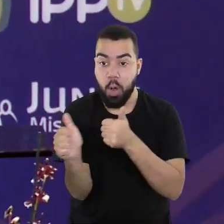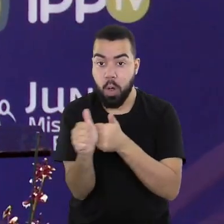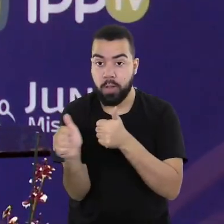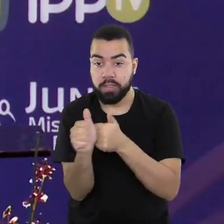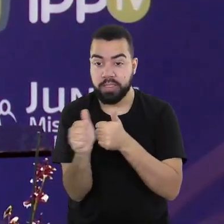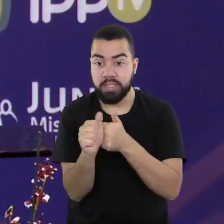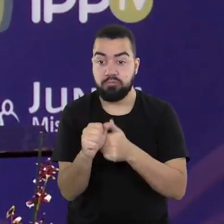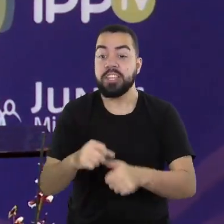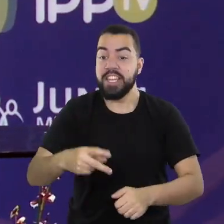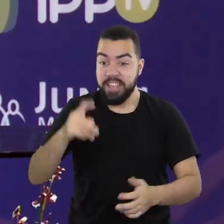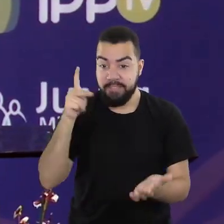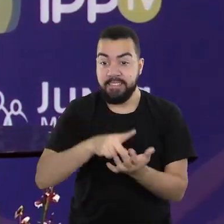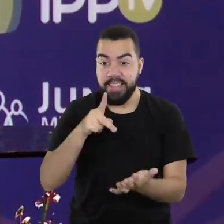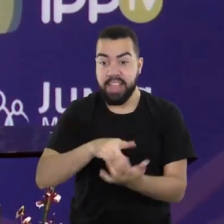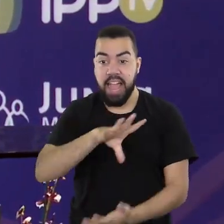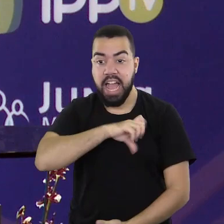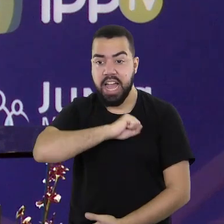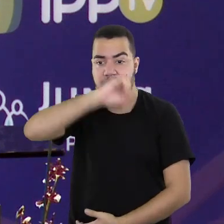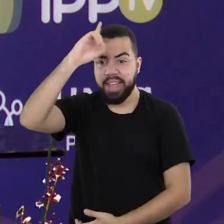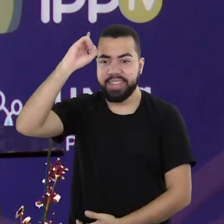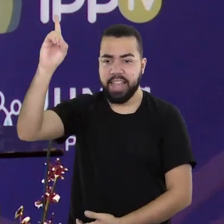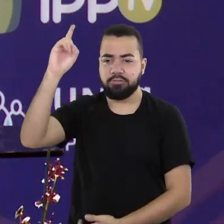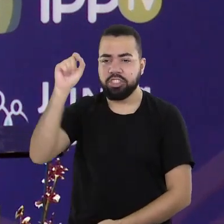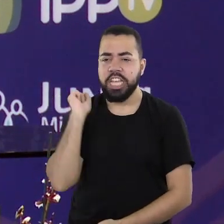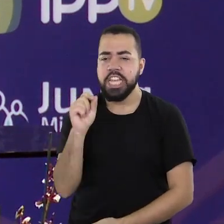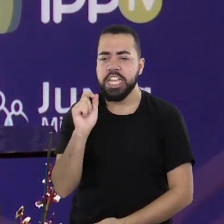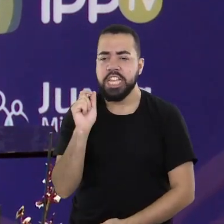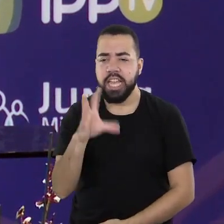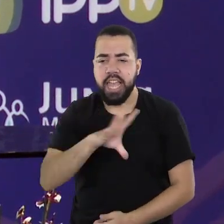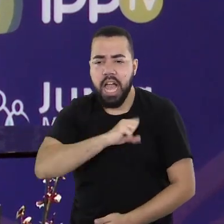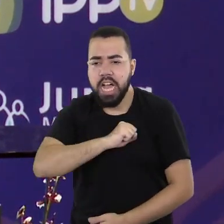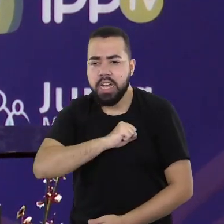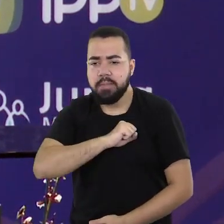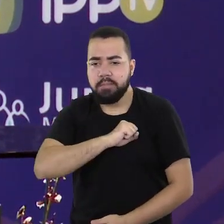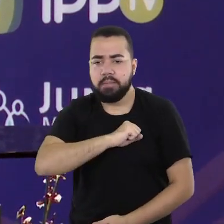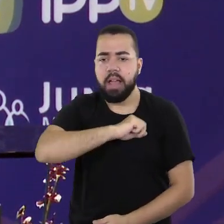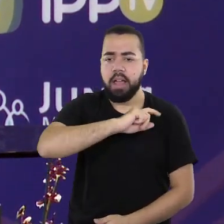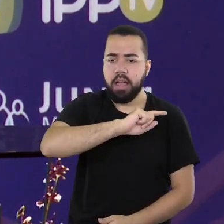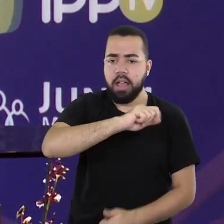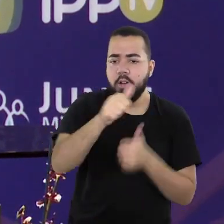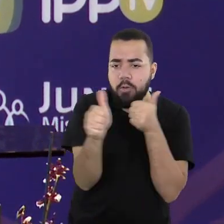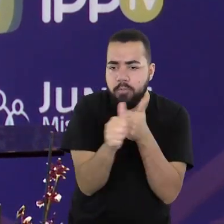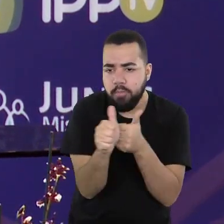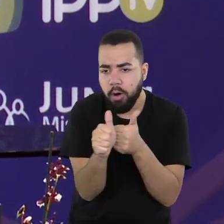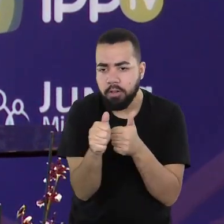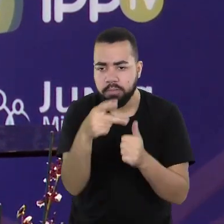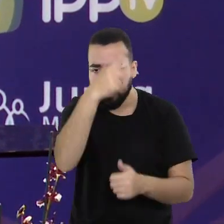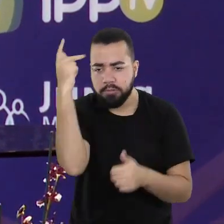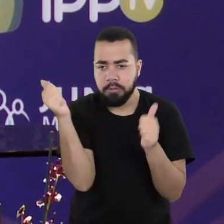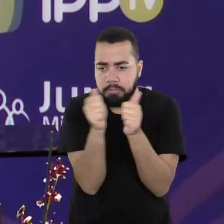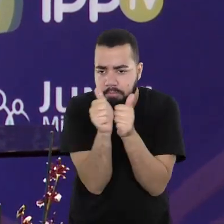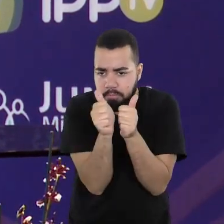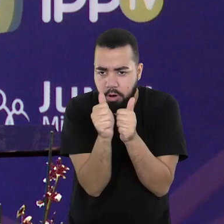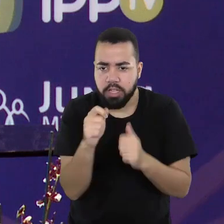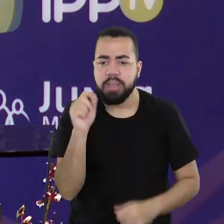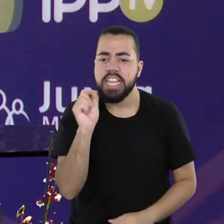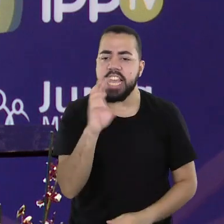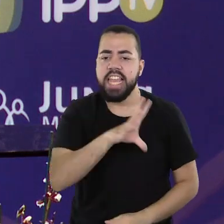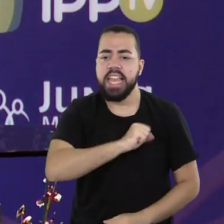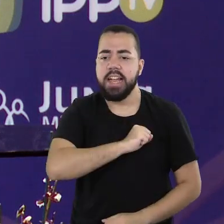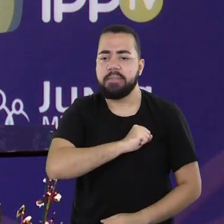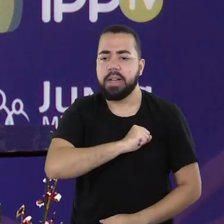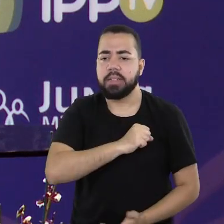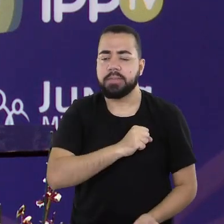fato ama a Deus? Quem é aquele que ama o seu próximo? como a si mesmo? Quem é aquele que ama